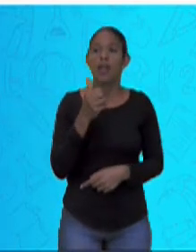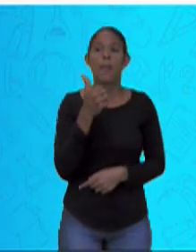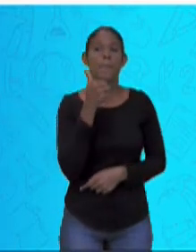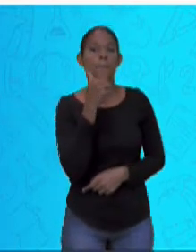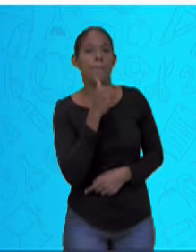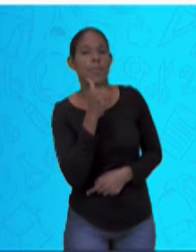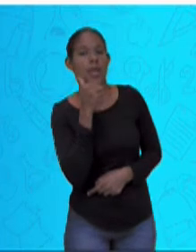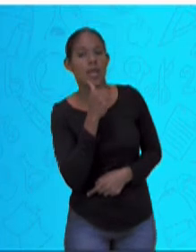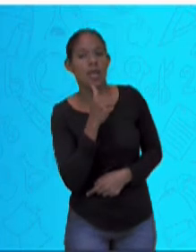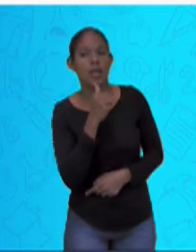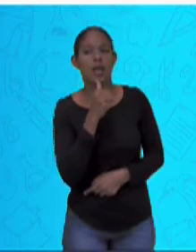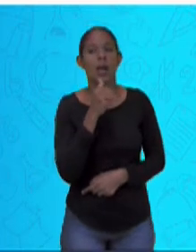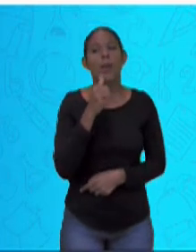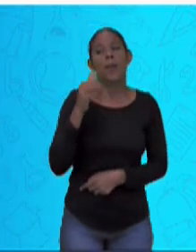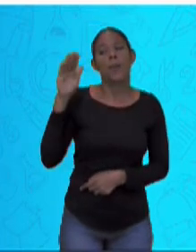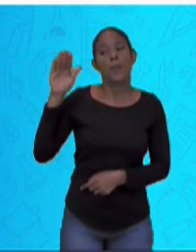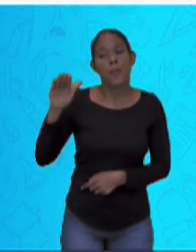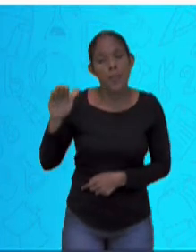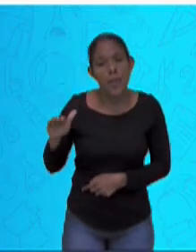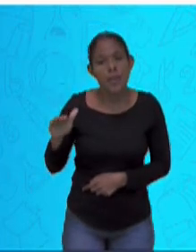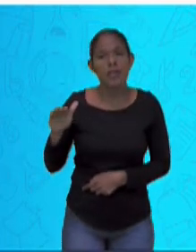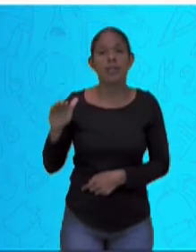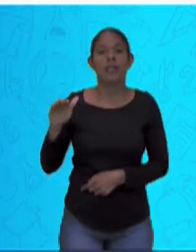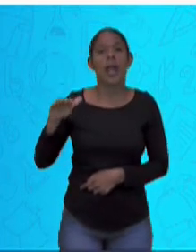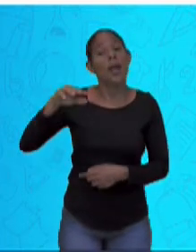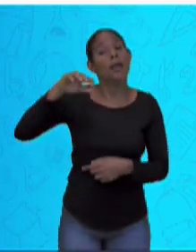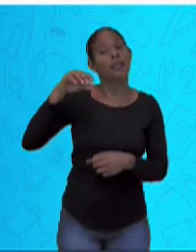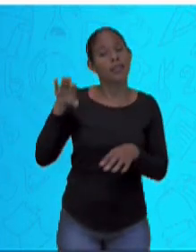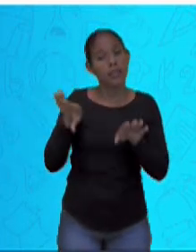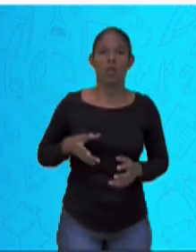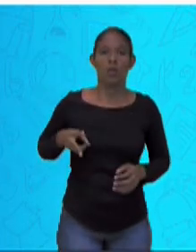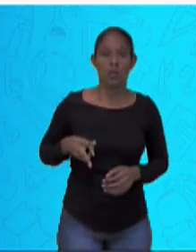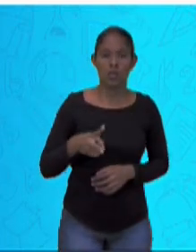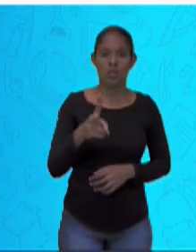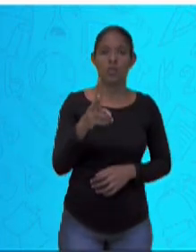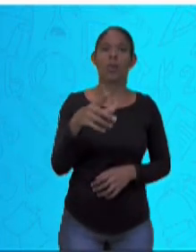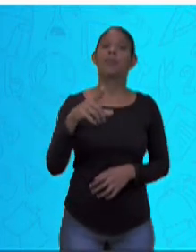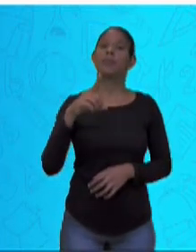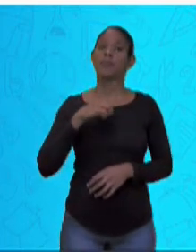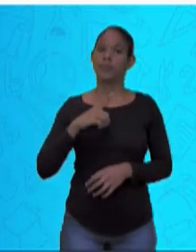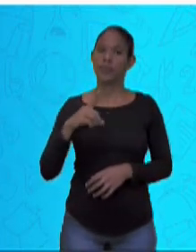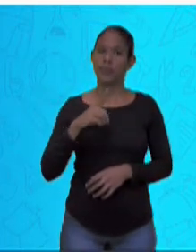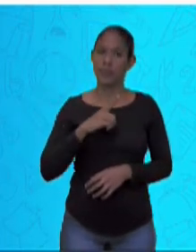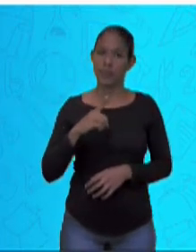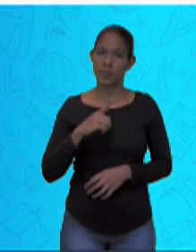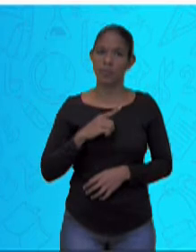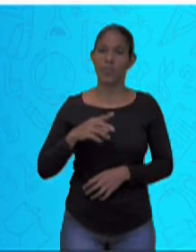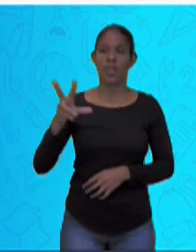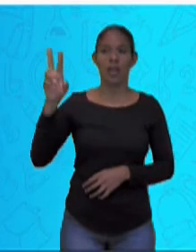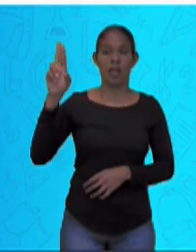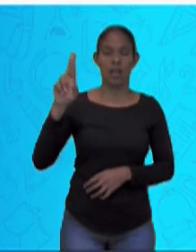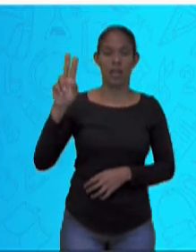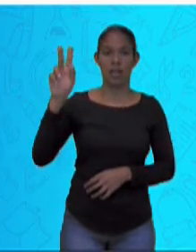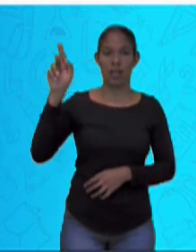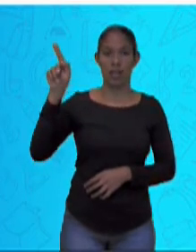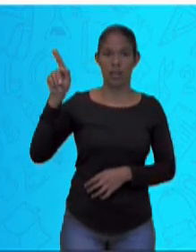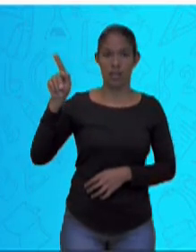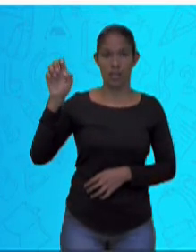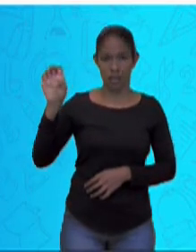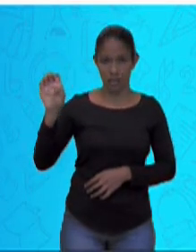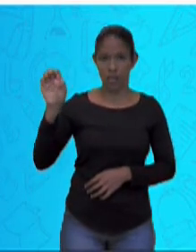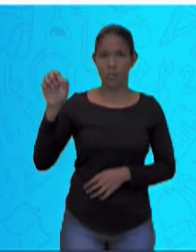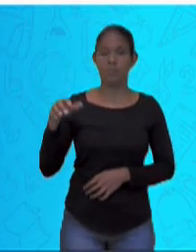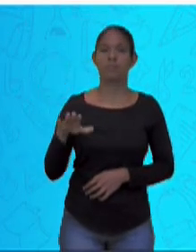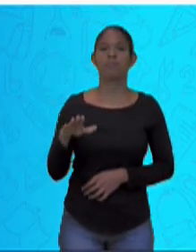menina, pequenina e bailarina. Continuando, temos